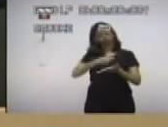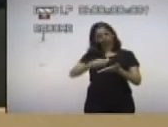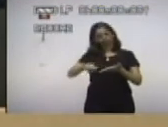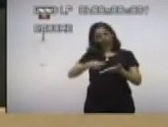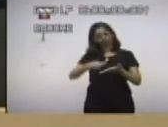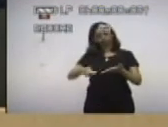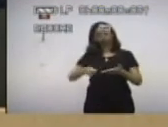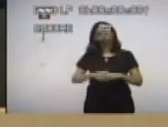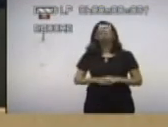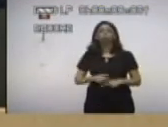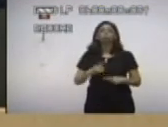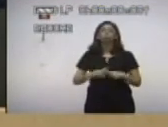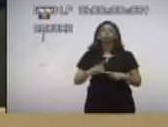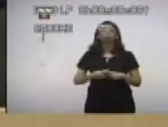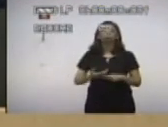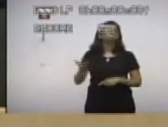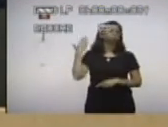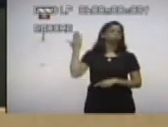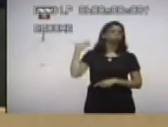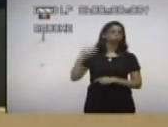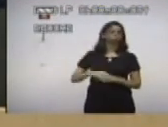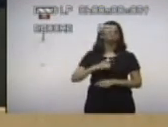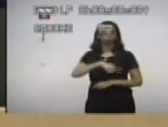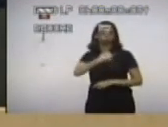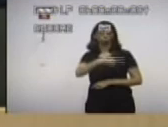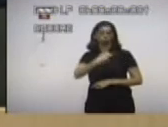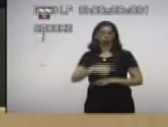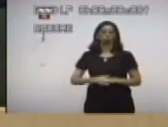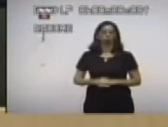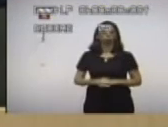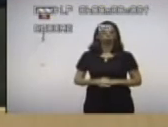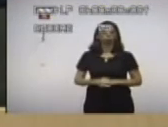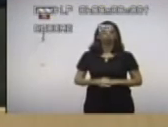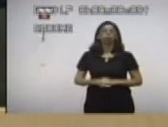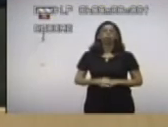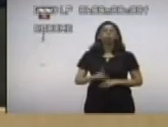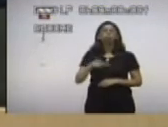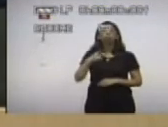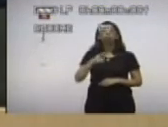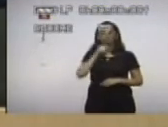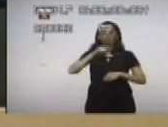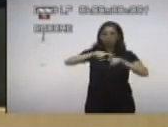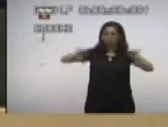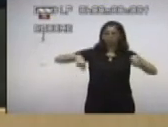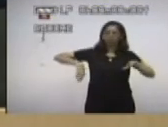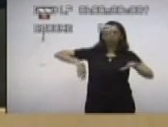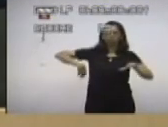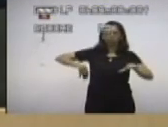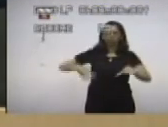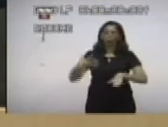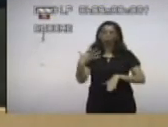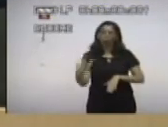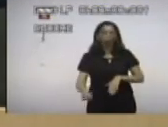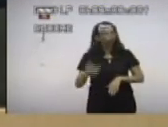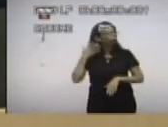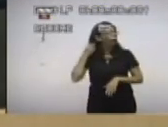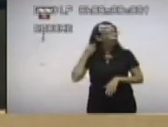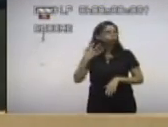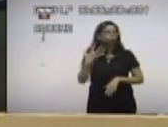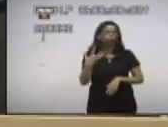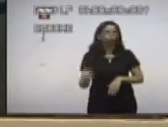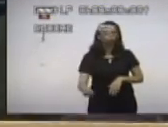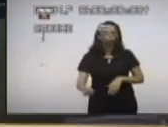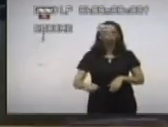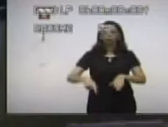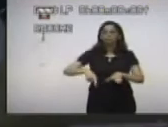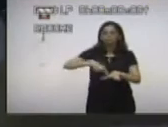projeto do passado que foi do Companheiro Dr João Monte que tratava sobre os ralos das piscinas e acabou infelizmente não